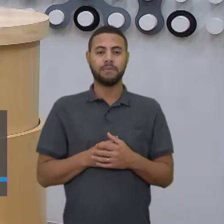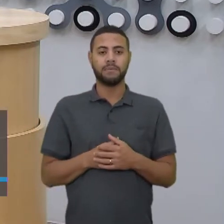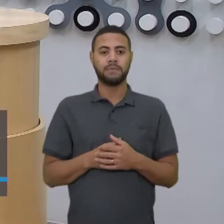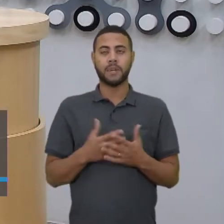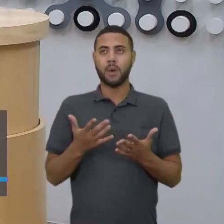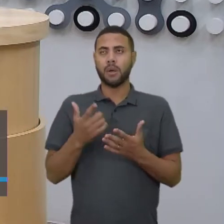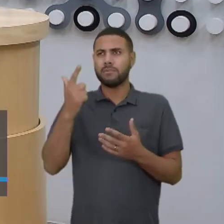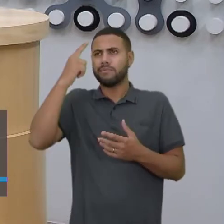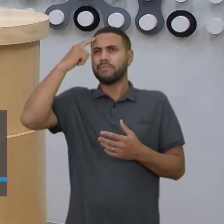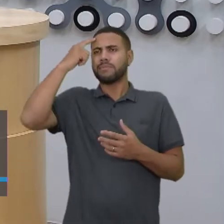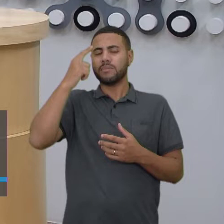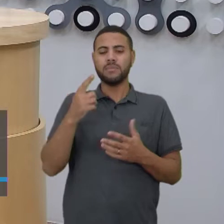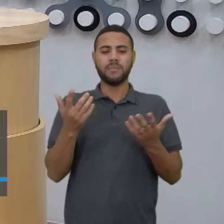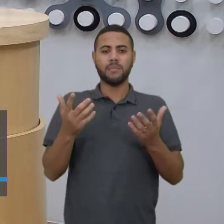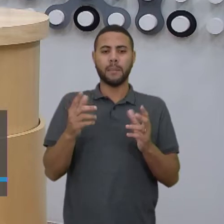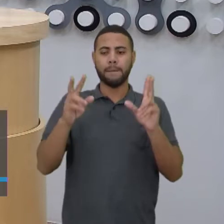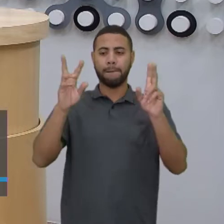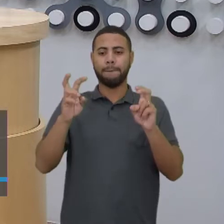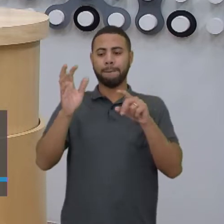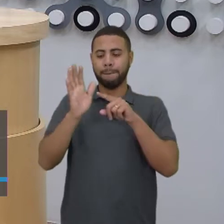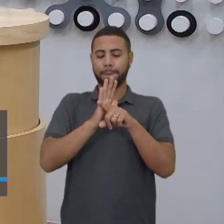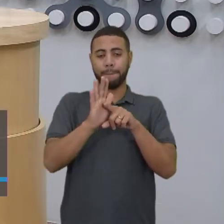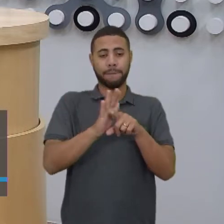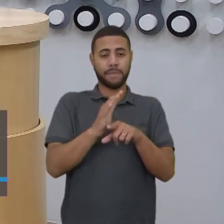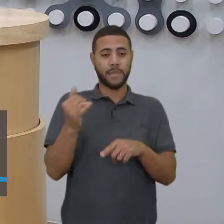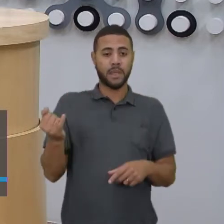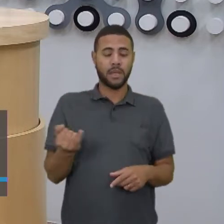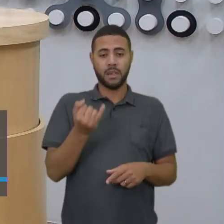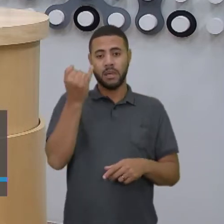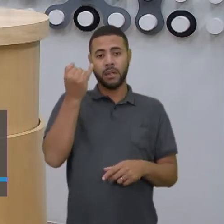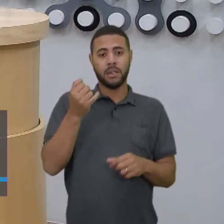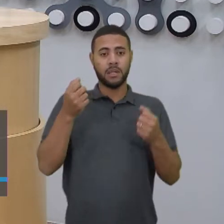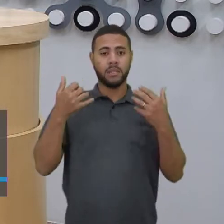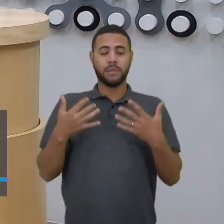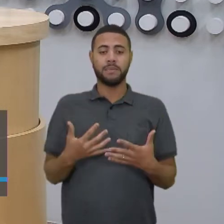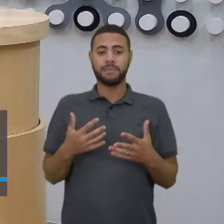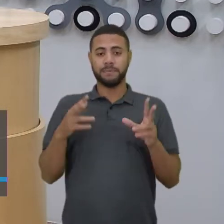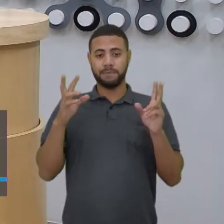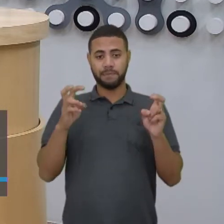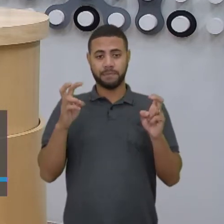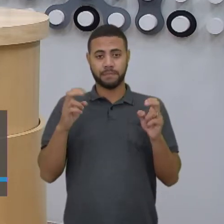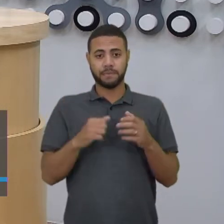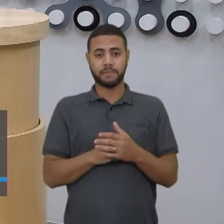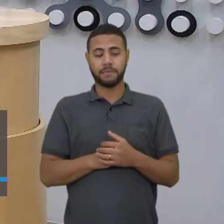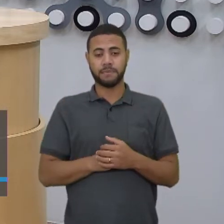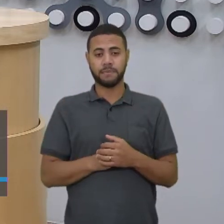eu quero investigar um tema muito importante, fazer um observatório de mídias com o assunto